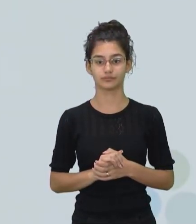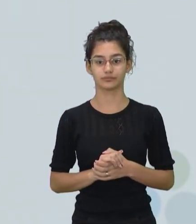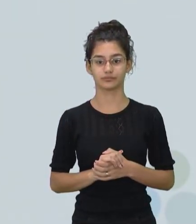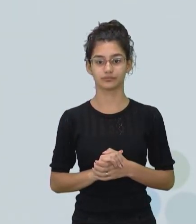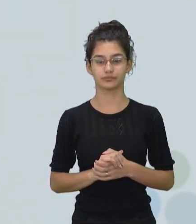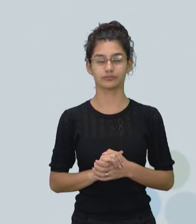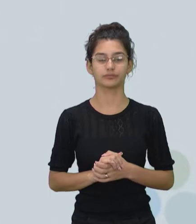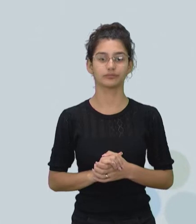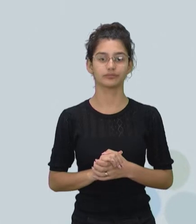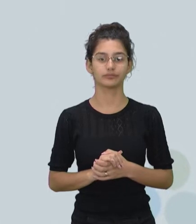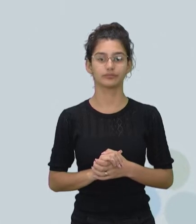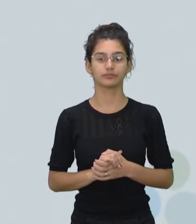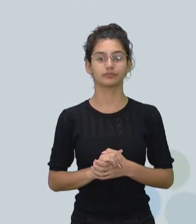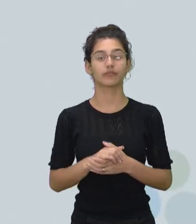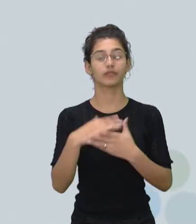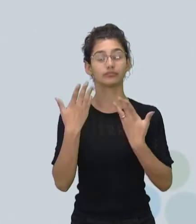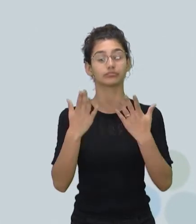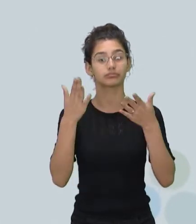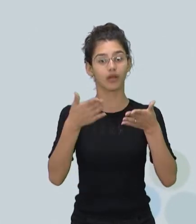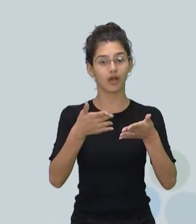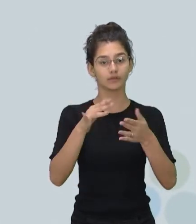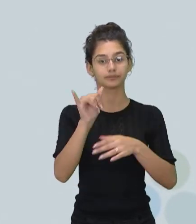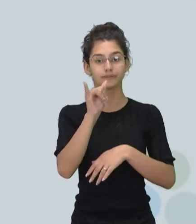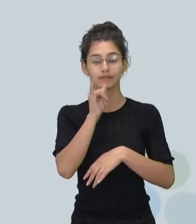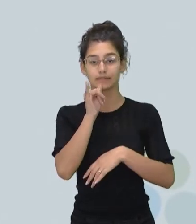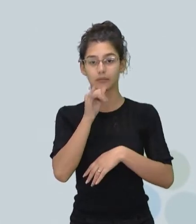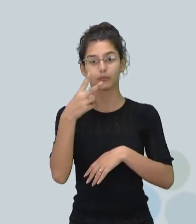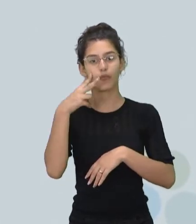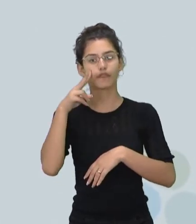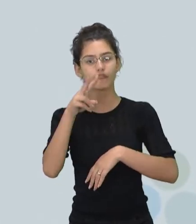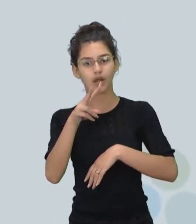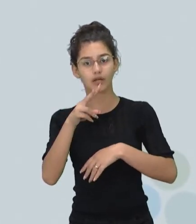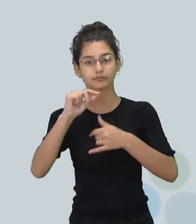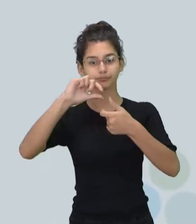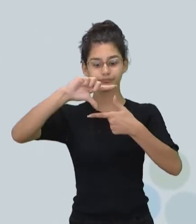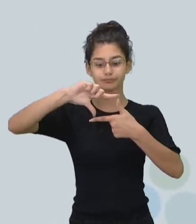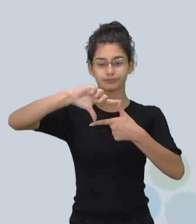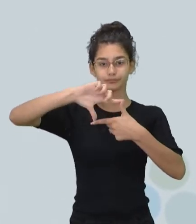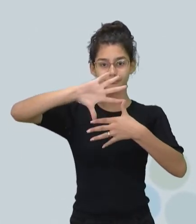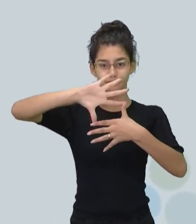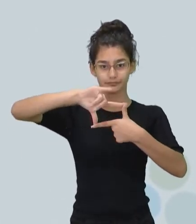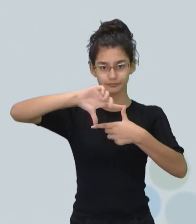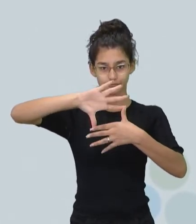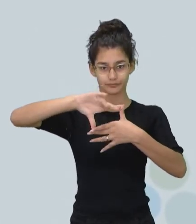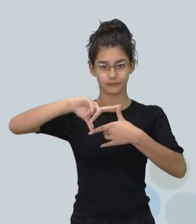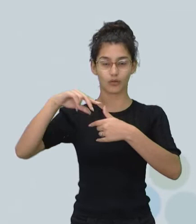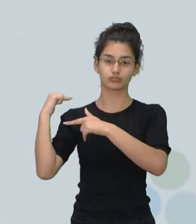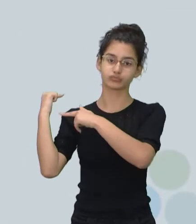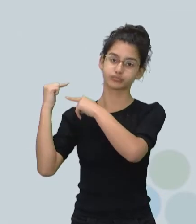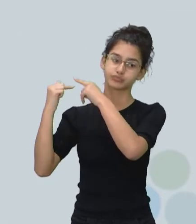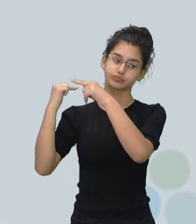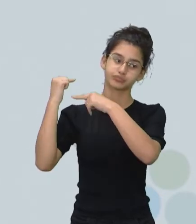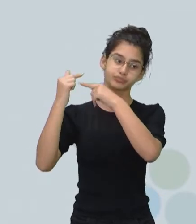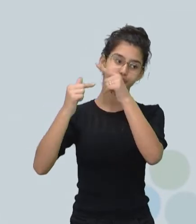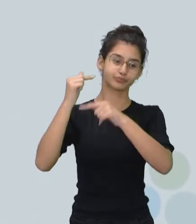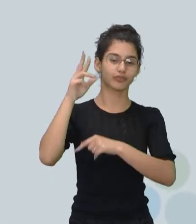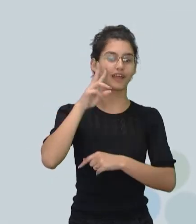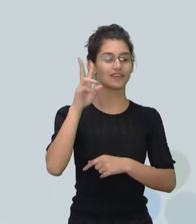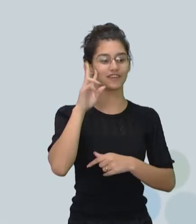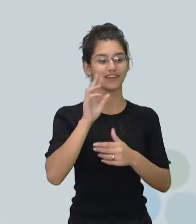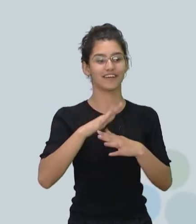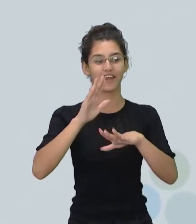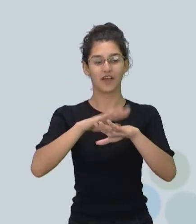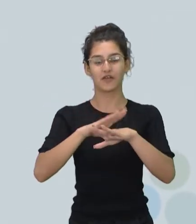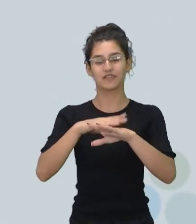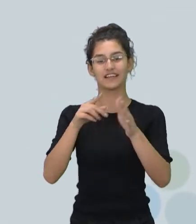isso aqui, ó. Vamos ver exemplos de etnocentrismo ao longo da história. Então, eu fiz essa